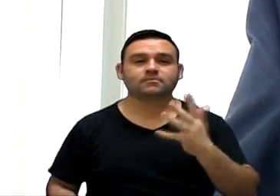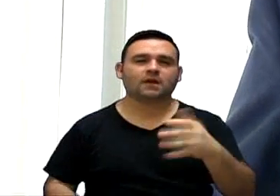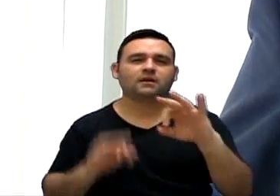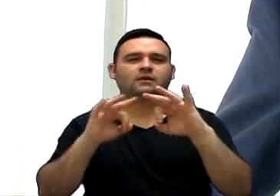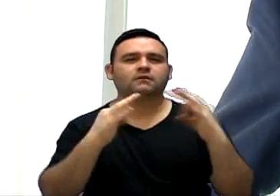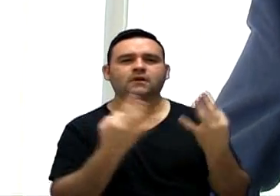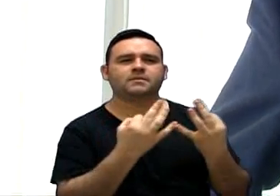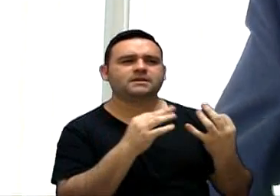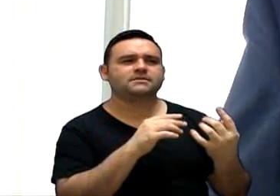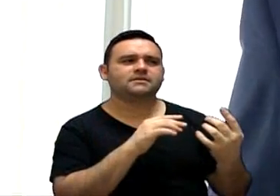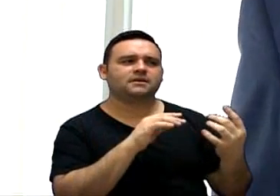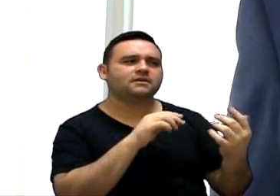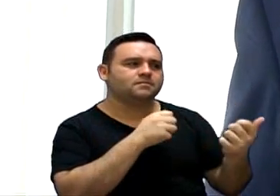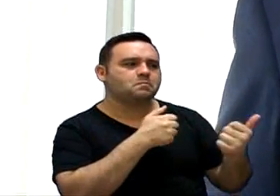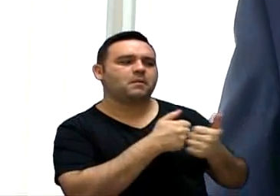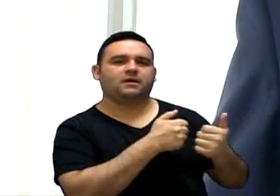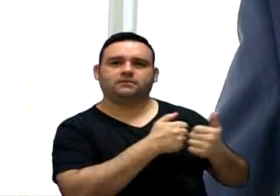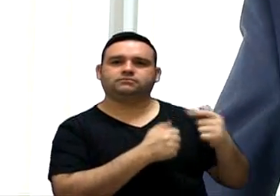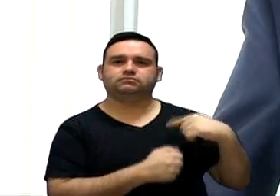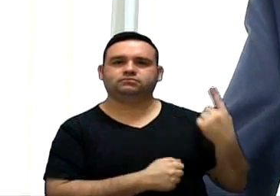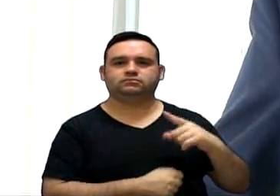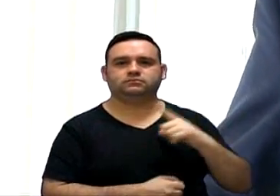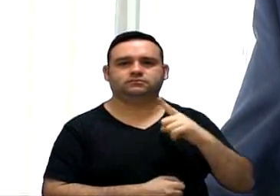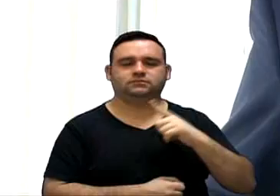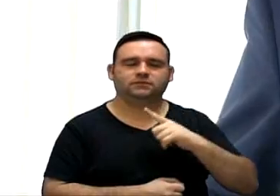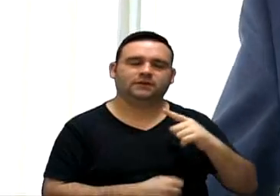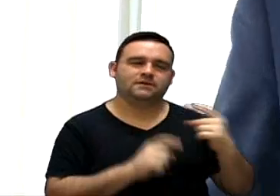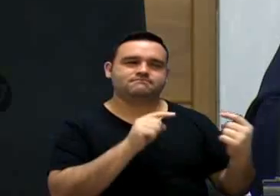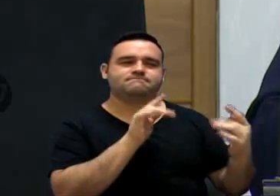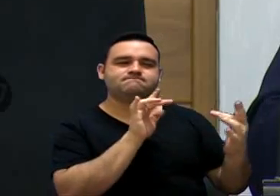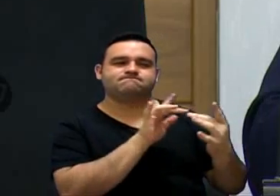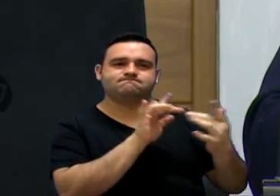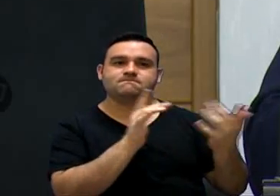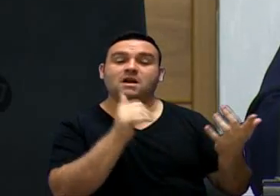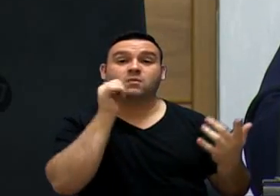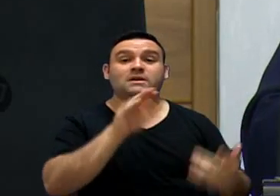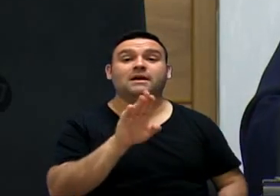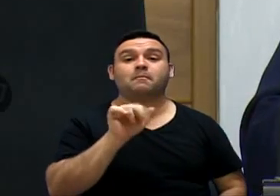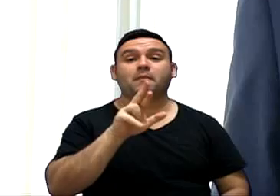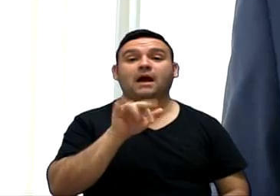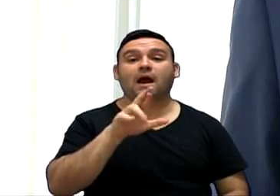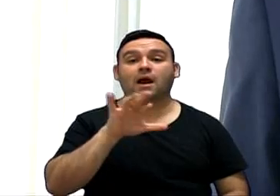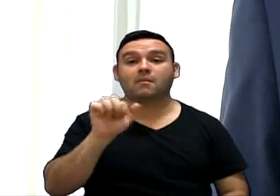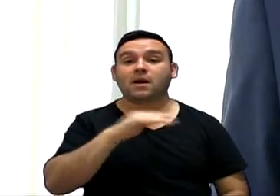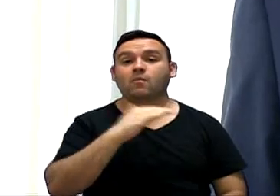uma família muito próxima a nós. A dona Bárbara veio a falecer, ela fazia,